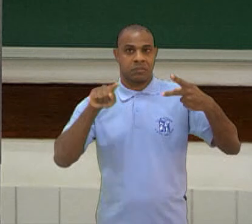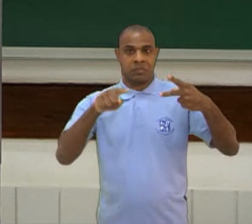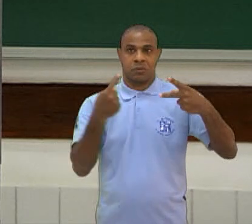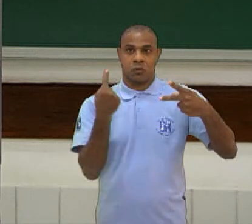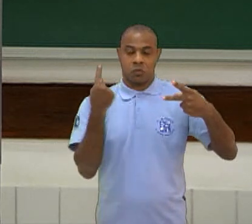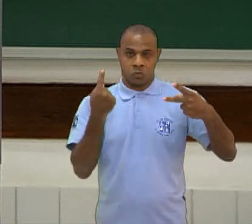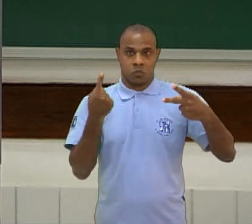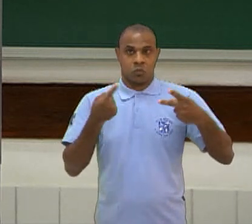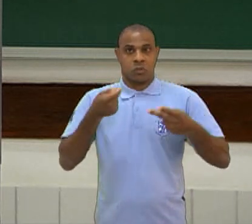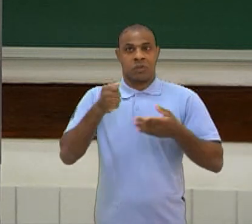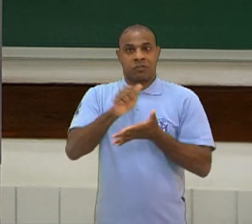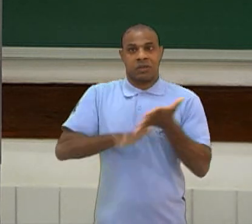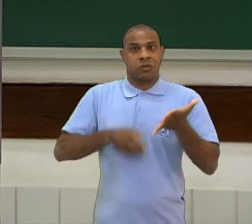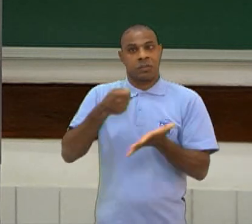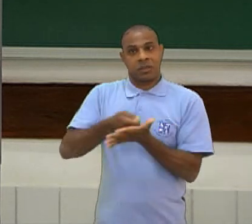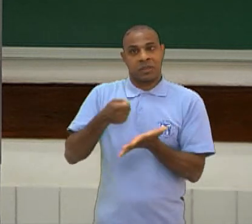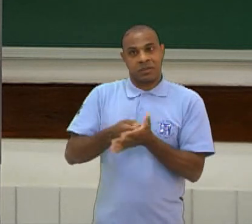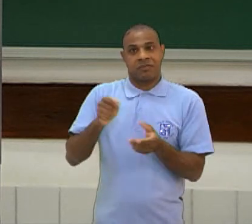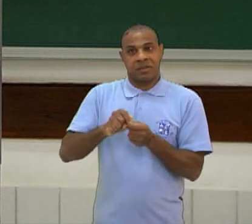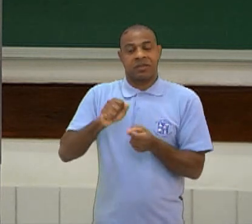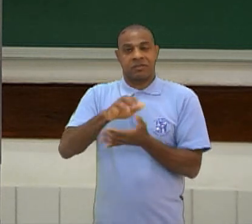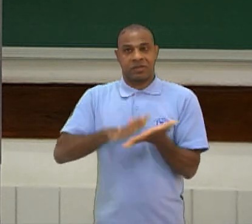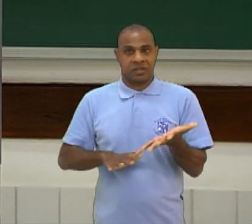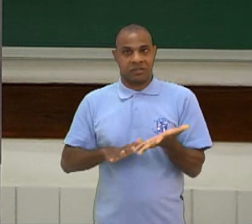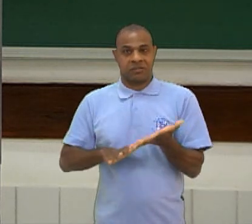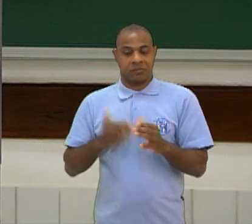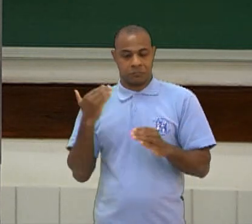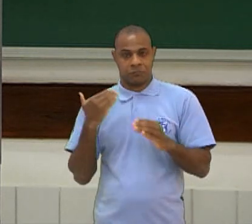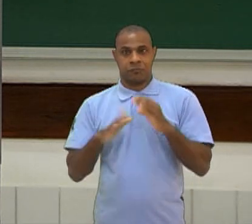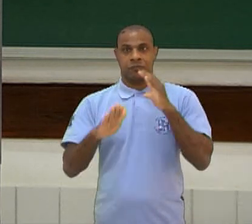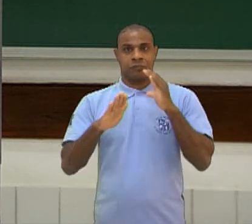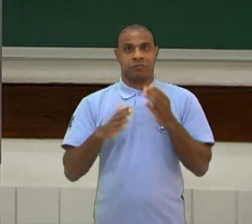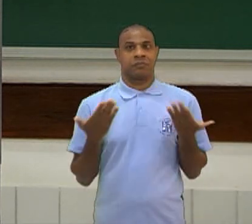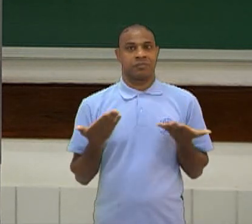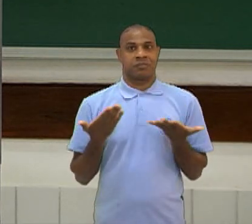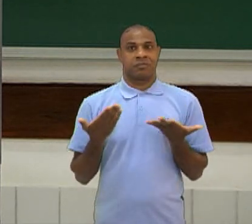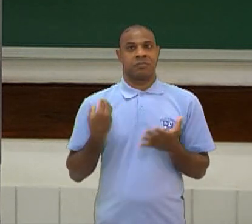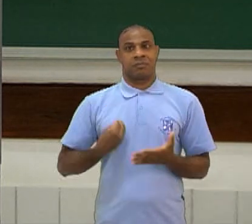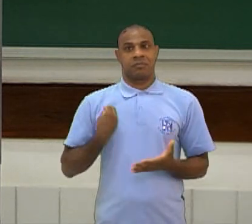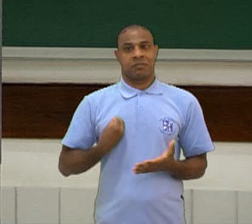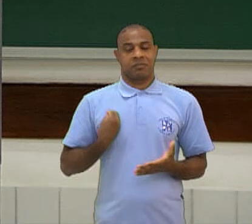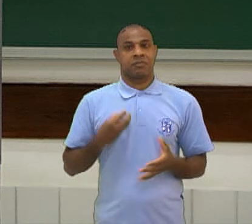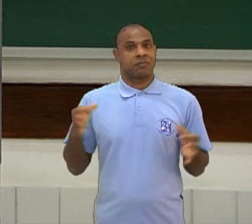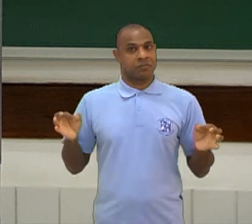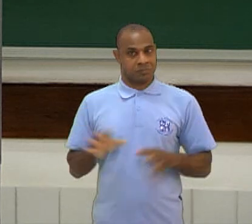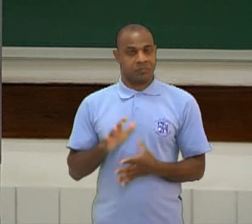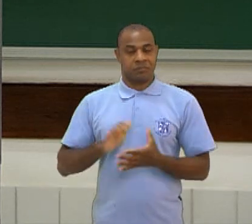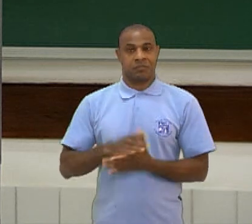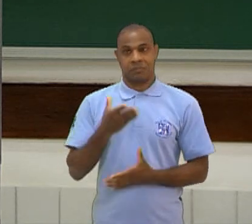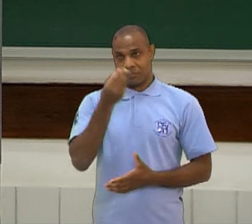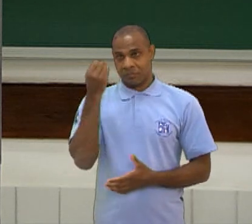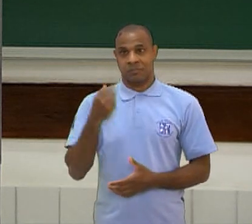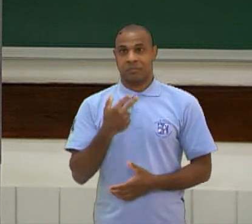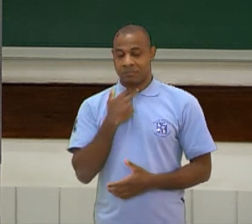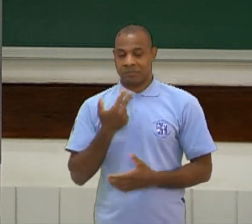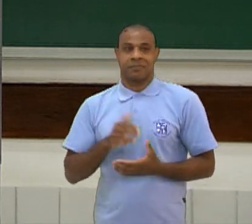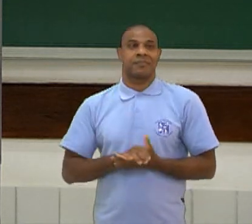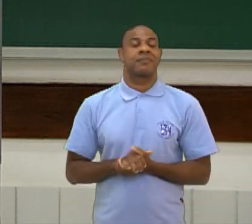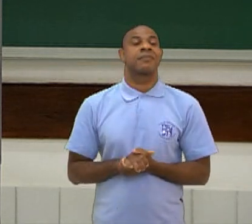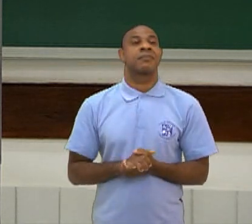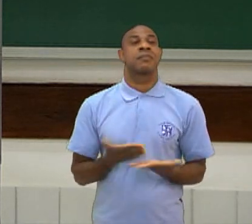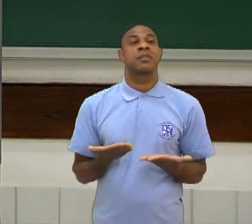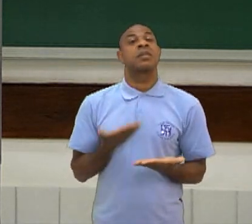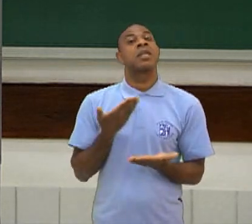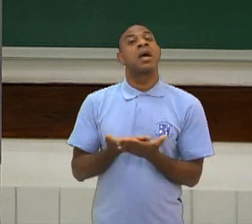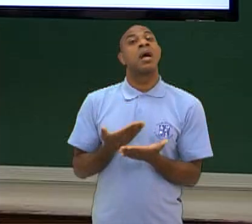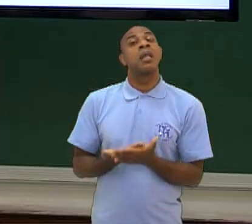atividade obrigatória, realizar essa atividade e enviar. Pronto, garanta a sua presença, por favor, não esqueça. Então, gente, na